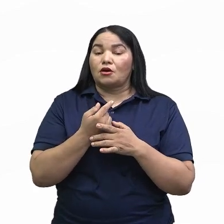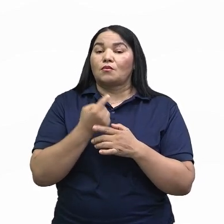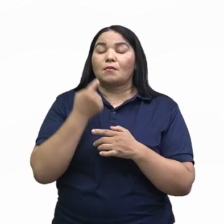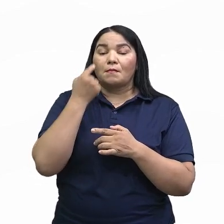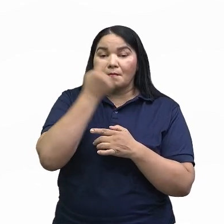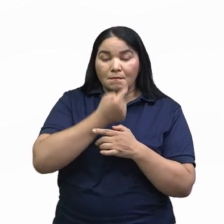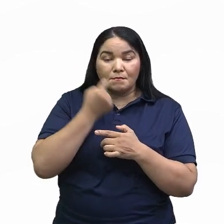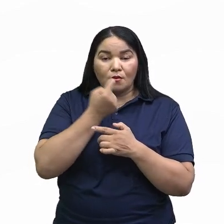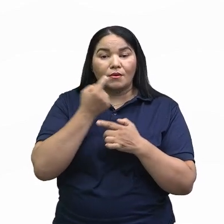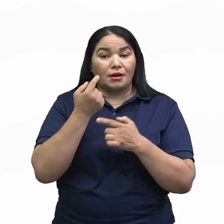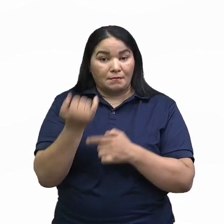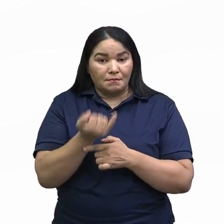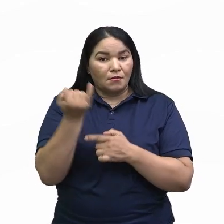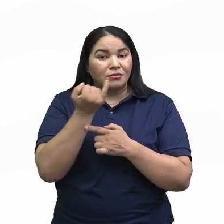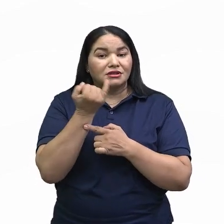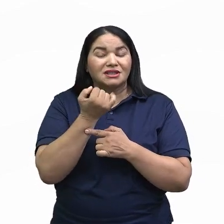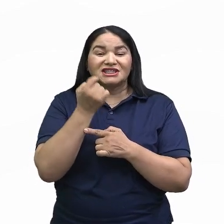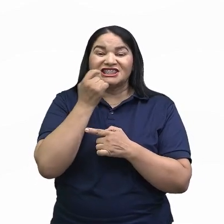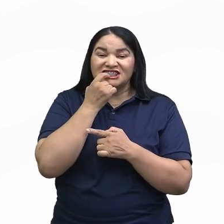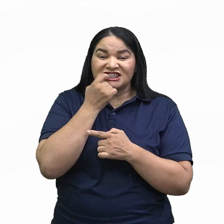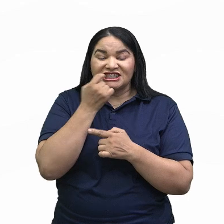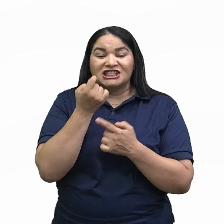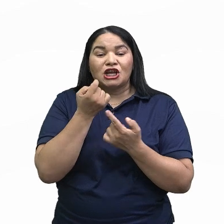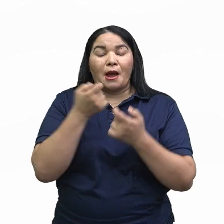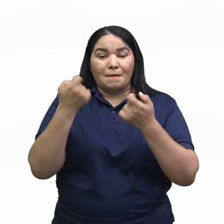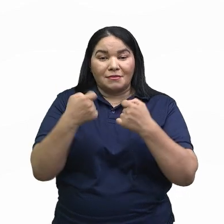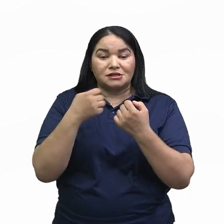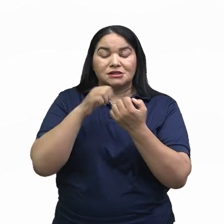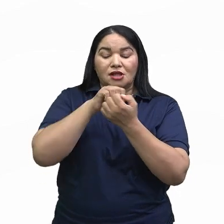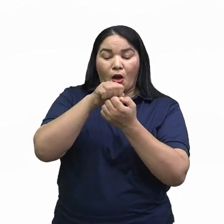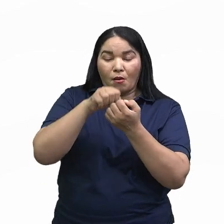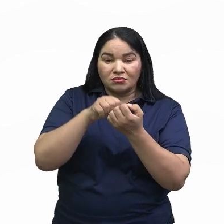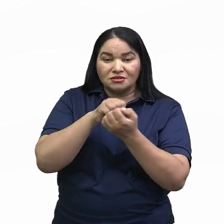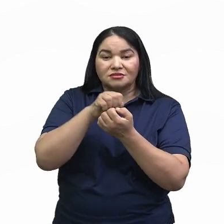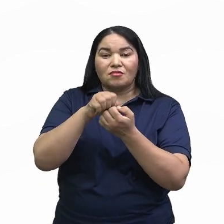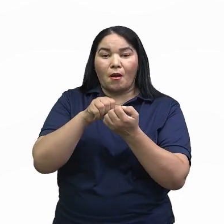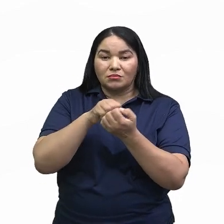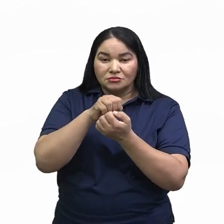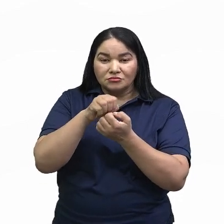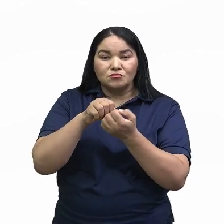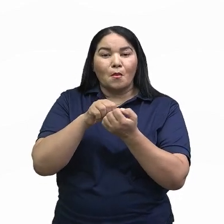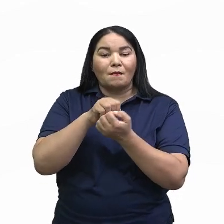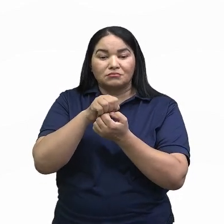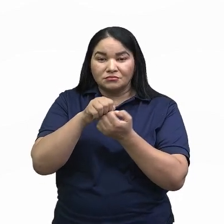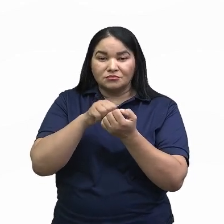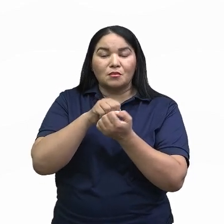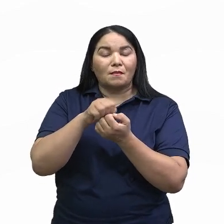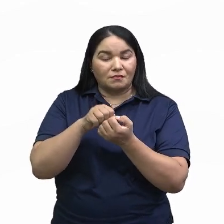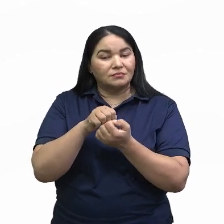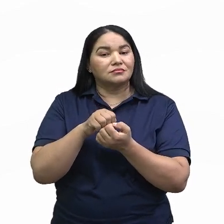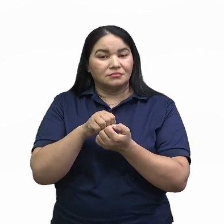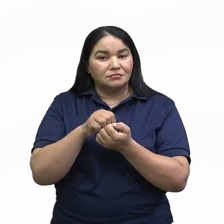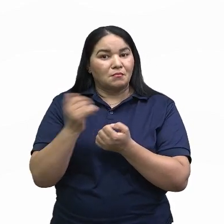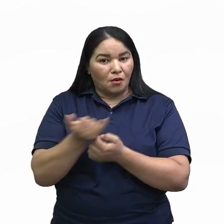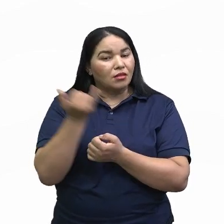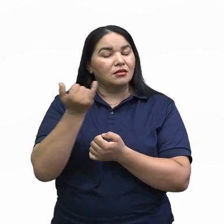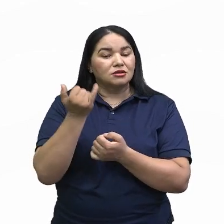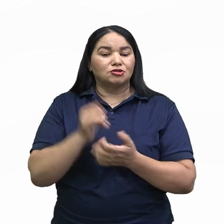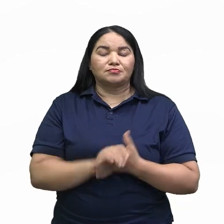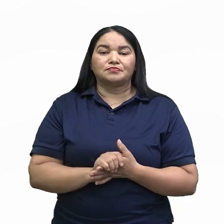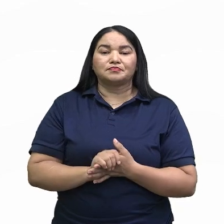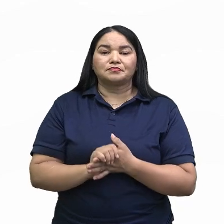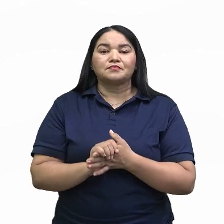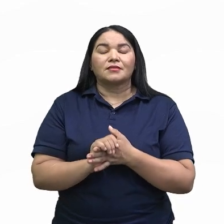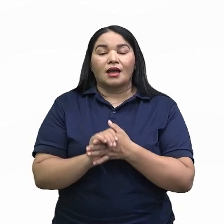na boca. No momento que você está ali triturando esses alimentos na mastigação, utilizando os dentes, certo? A gente tem aí uma